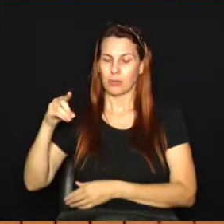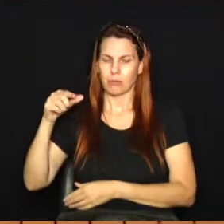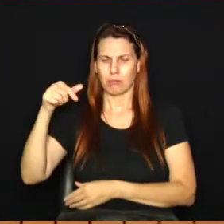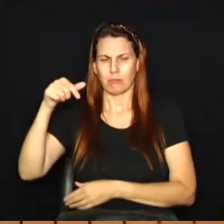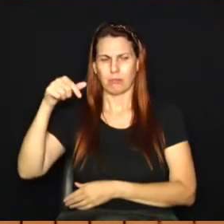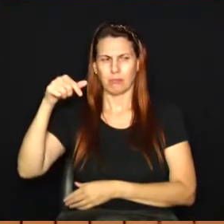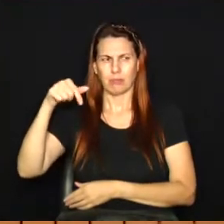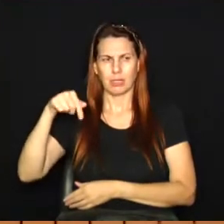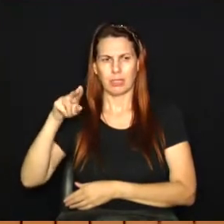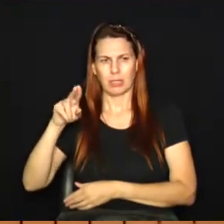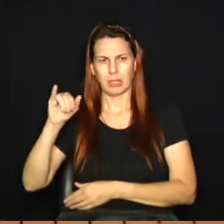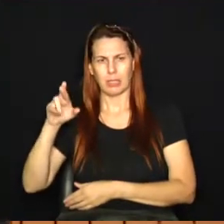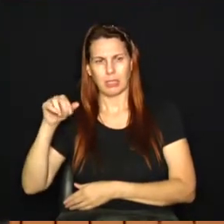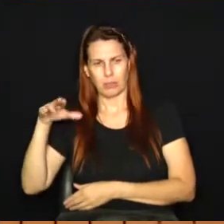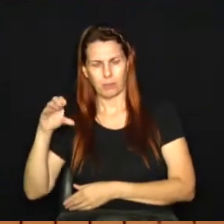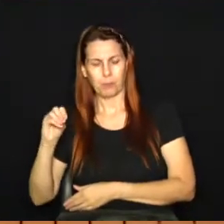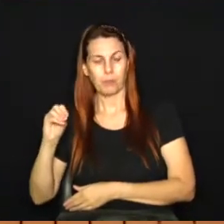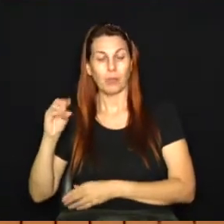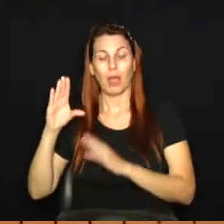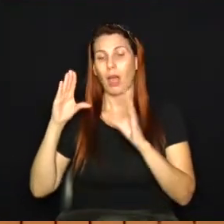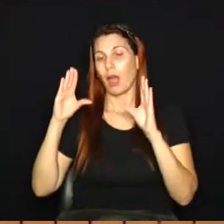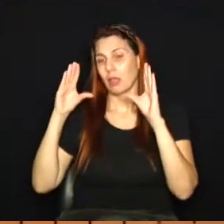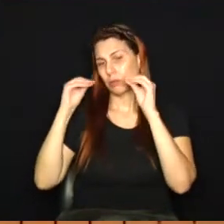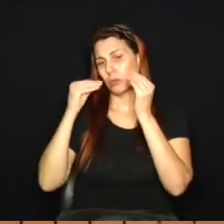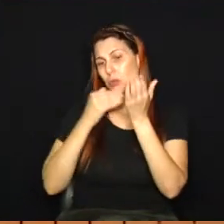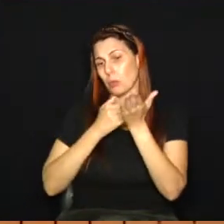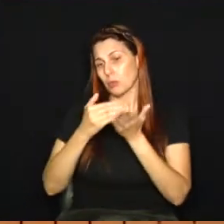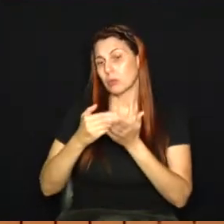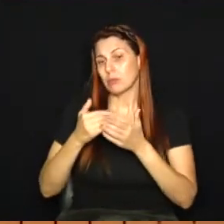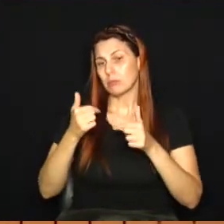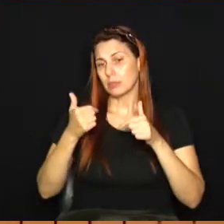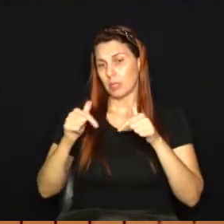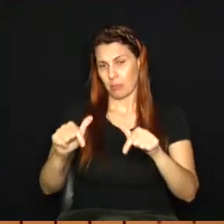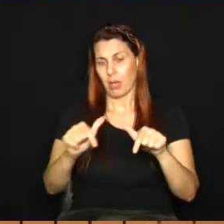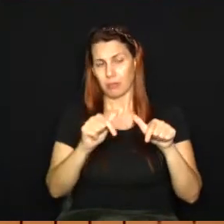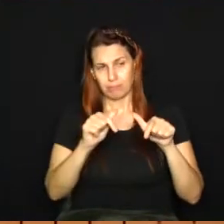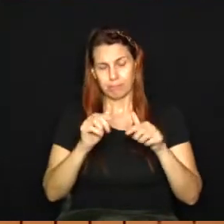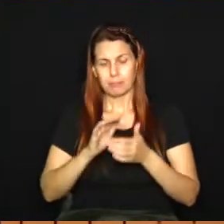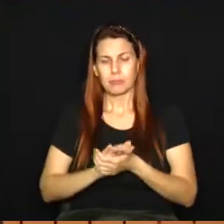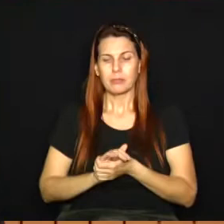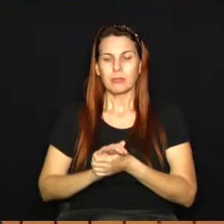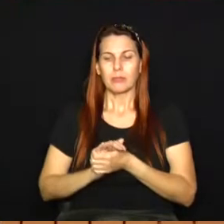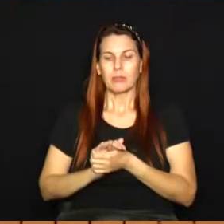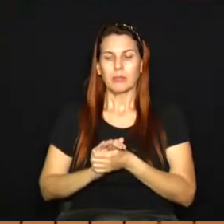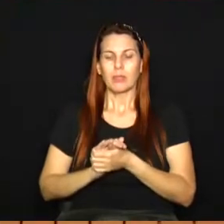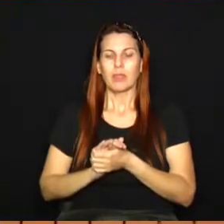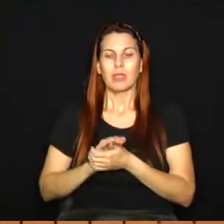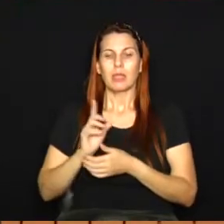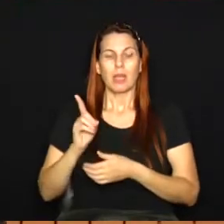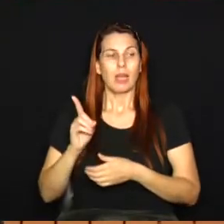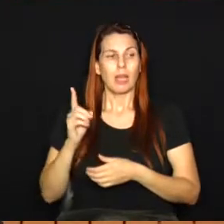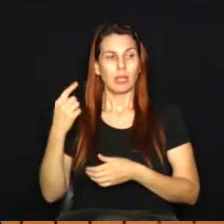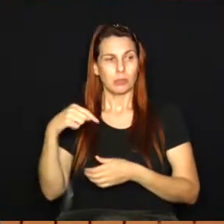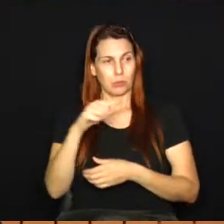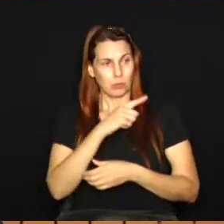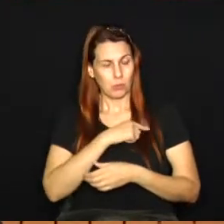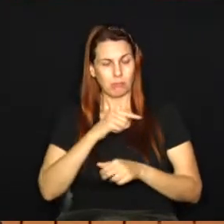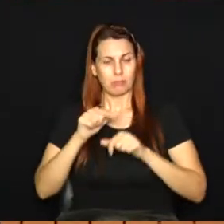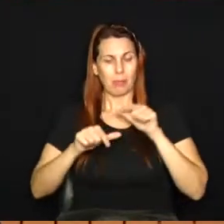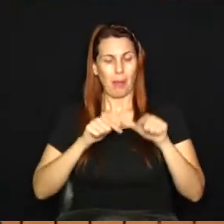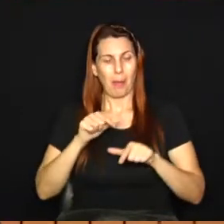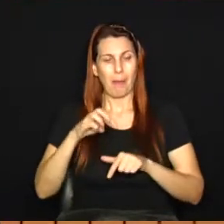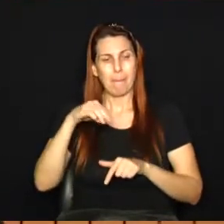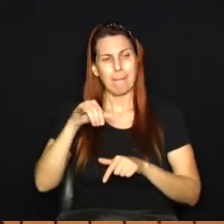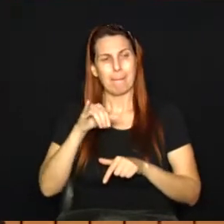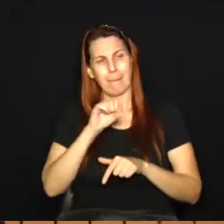Ali à noite, começaram as missões, as santas missões populares que nós seminaristas fazíamos. E,